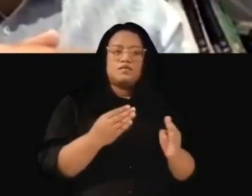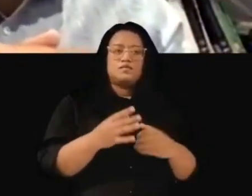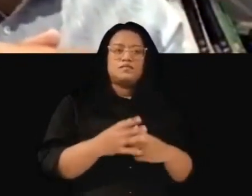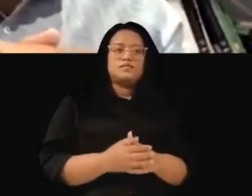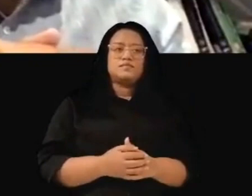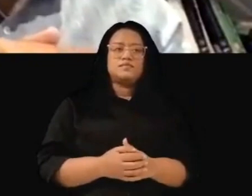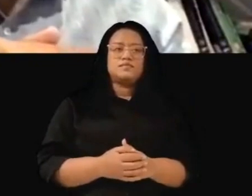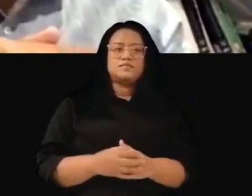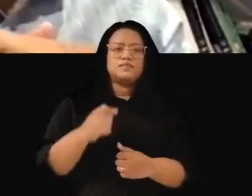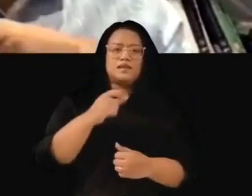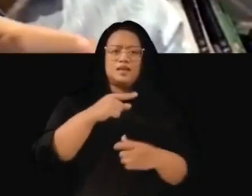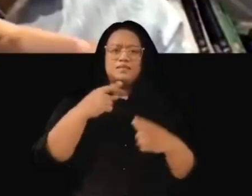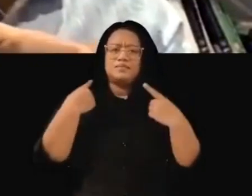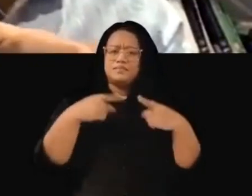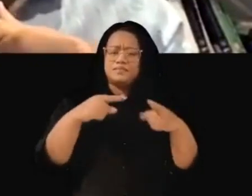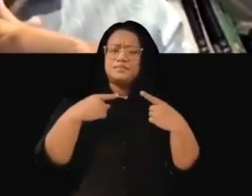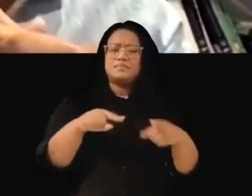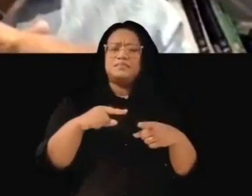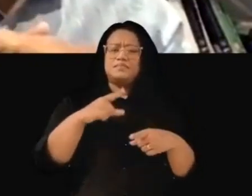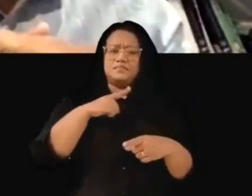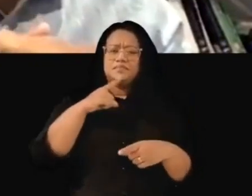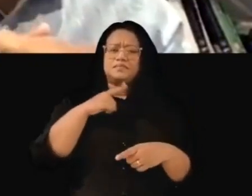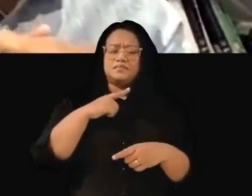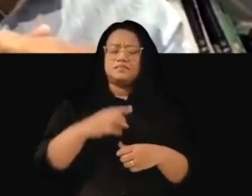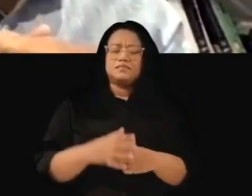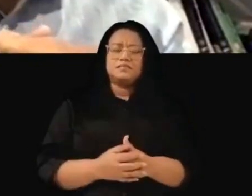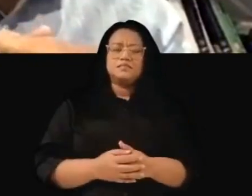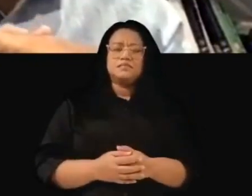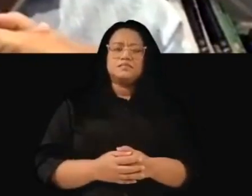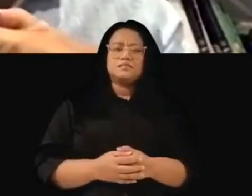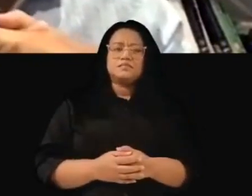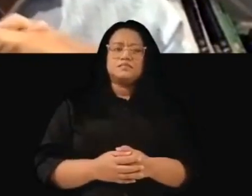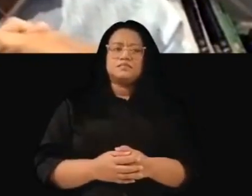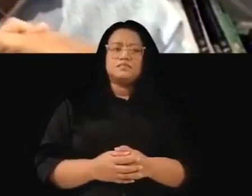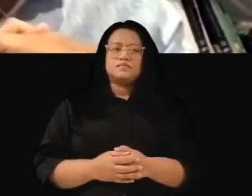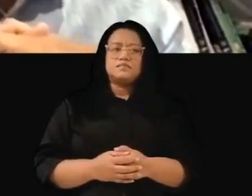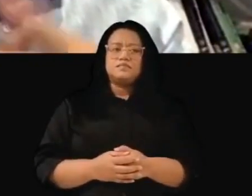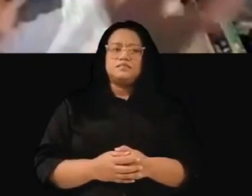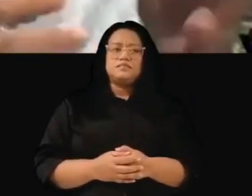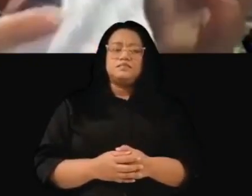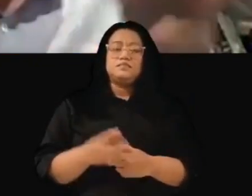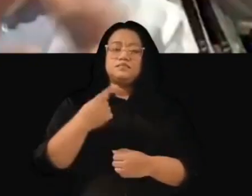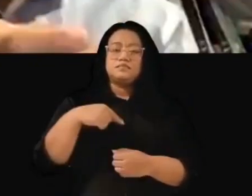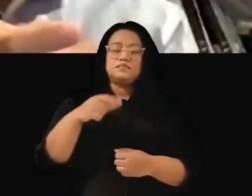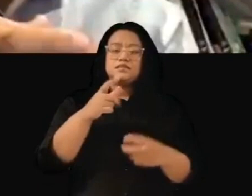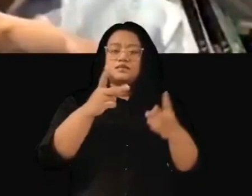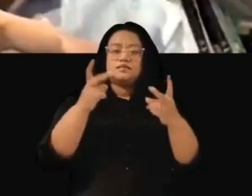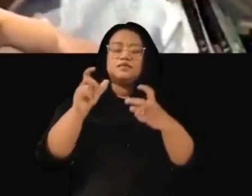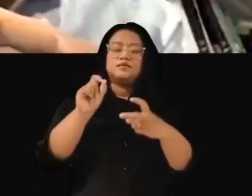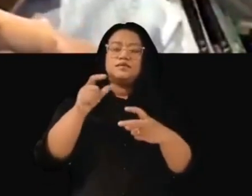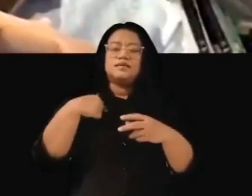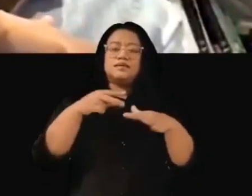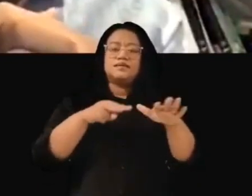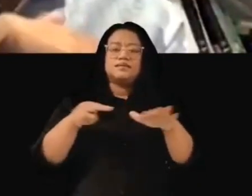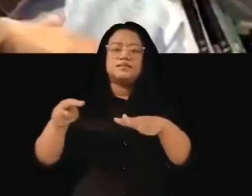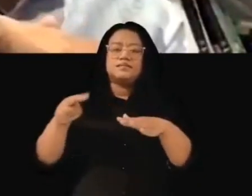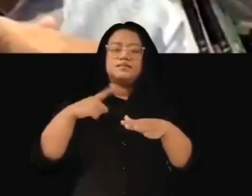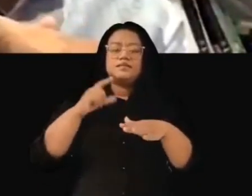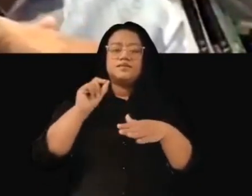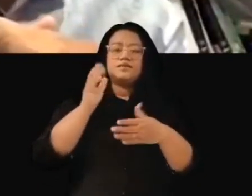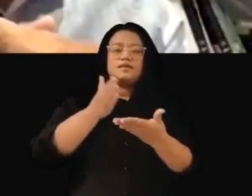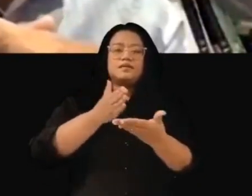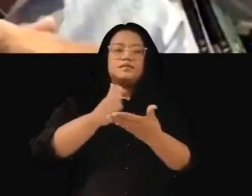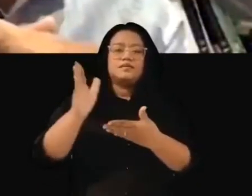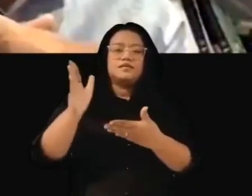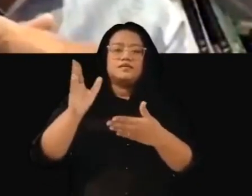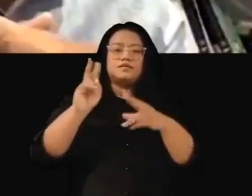ela é tão atacada, né? Tão atacada. A gente observa, inclusive, por exemplo, essa semana mesmo, a aprovação do